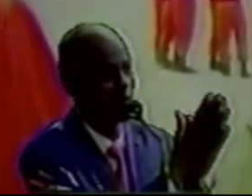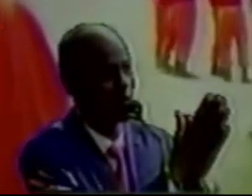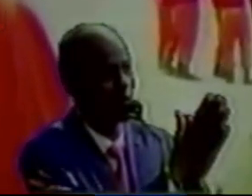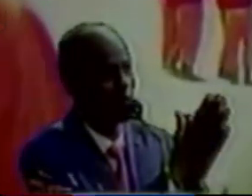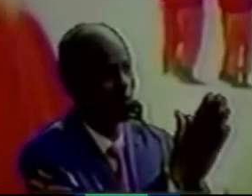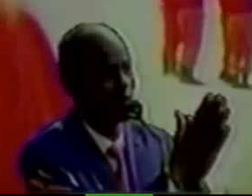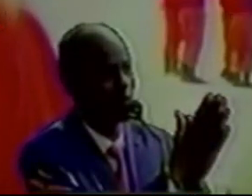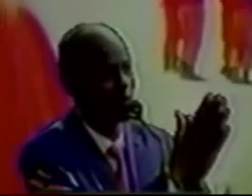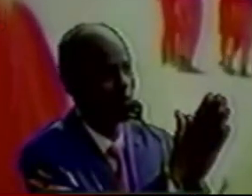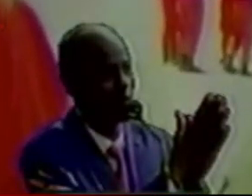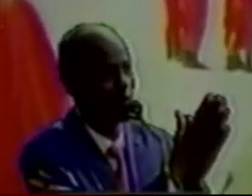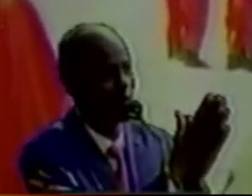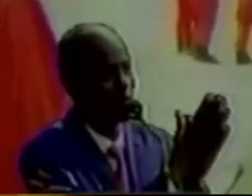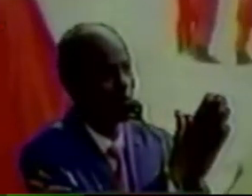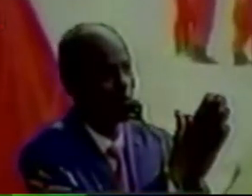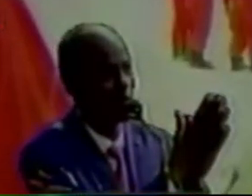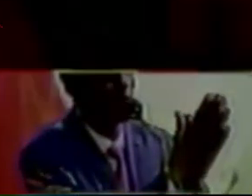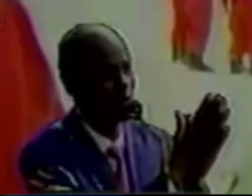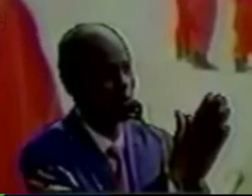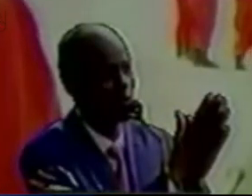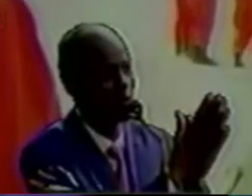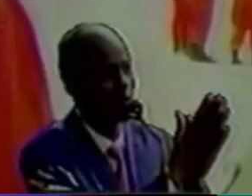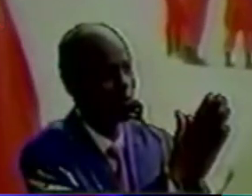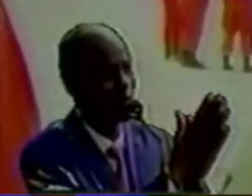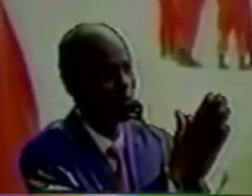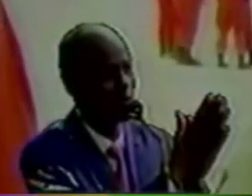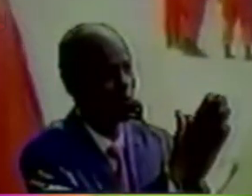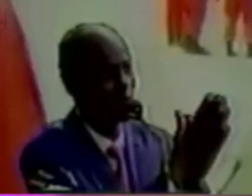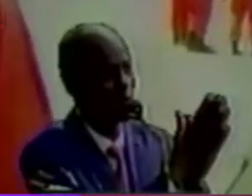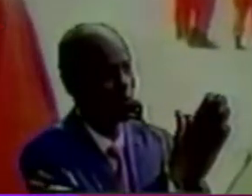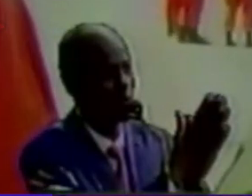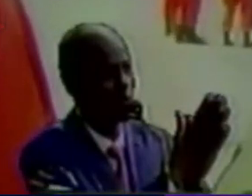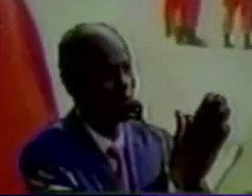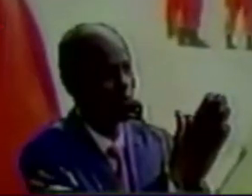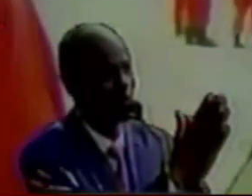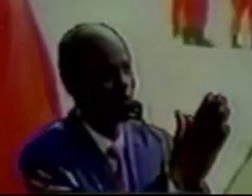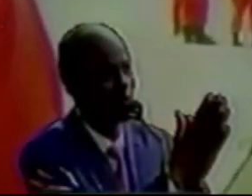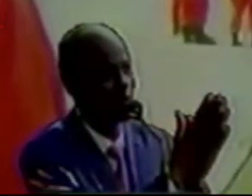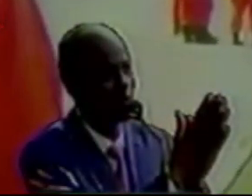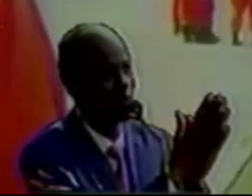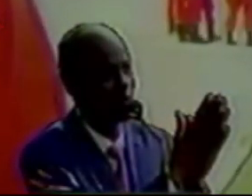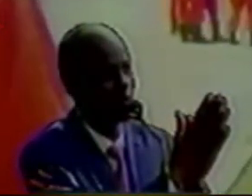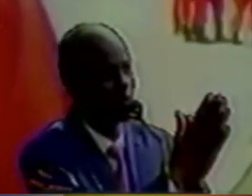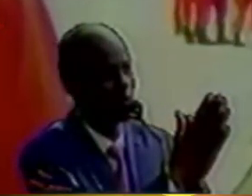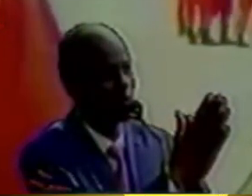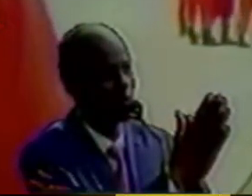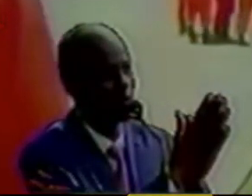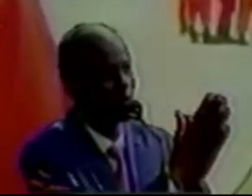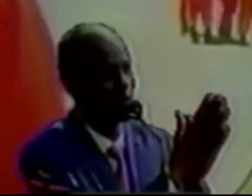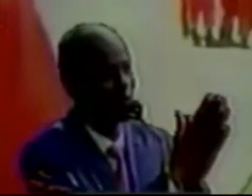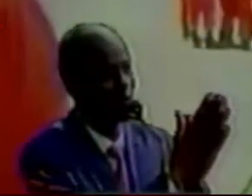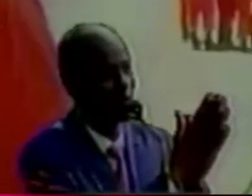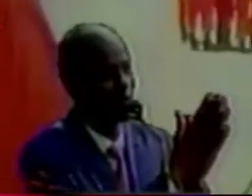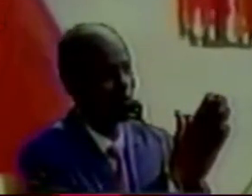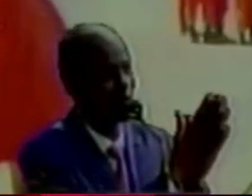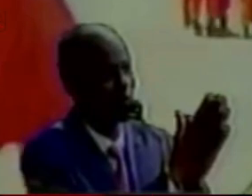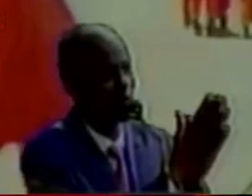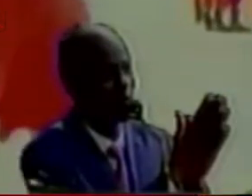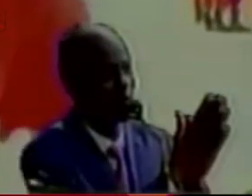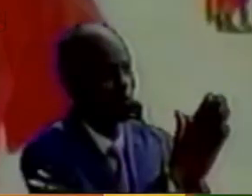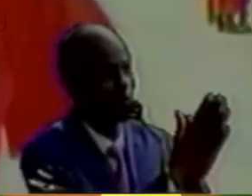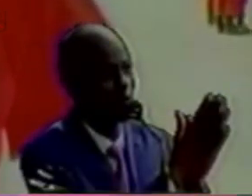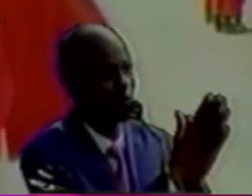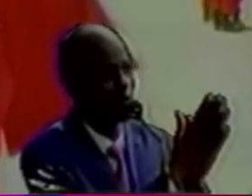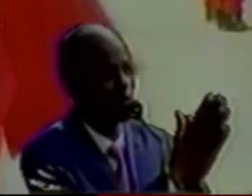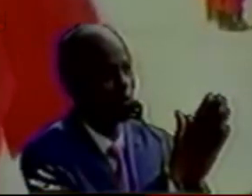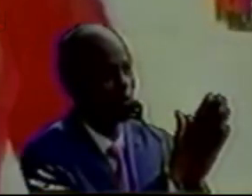das Nações Unidas no Haiti. Então é normal que eu diga que o Brasil vinha e que nós acolhemos o Brasil com você. É